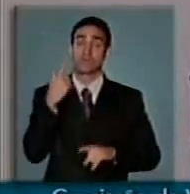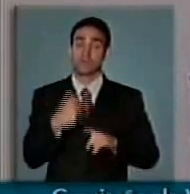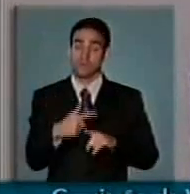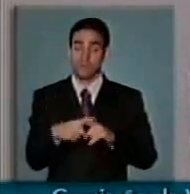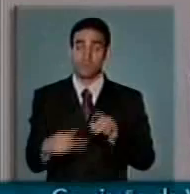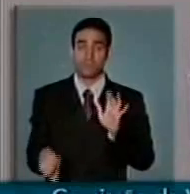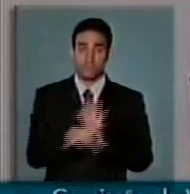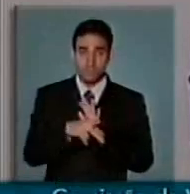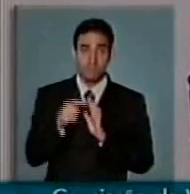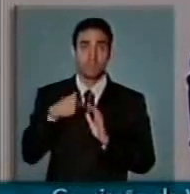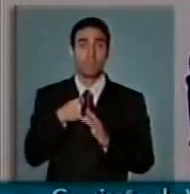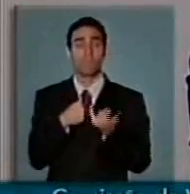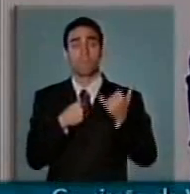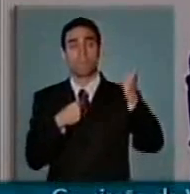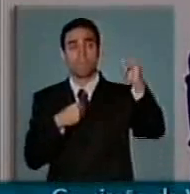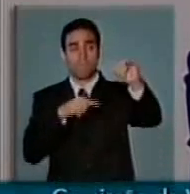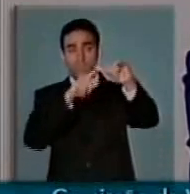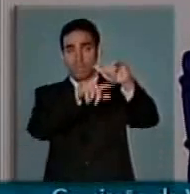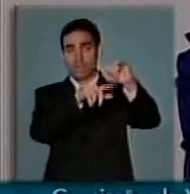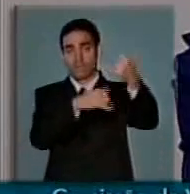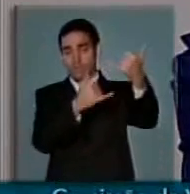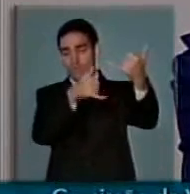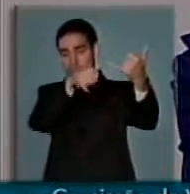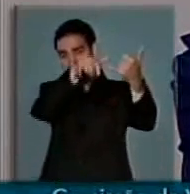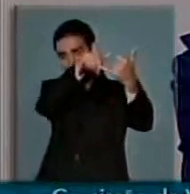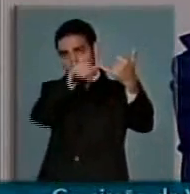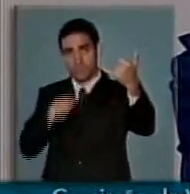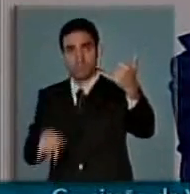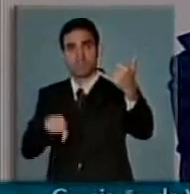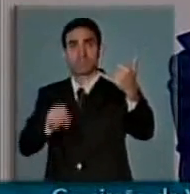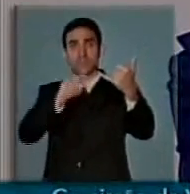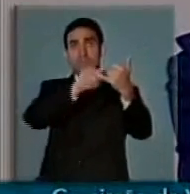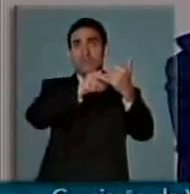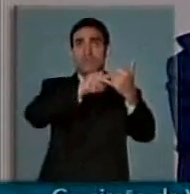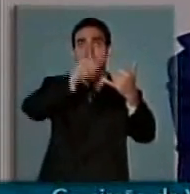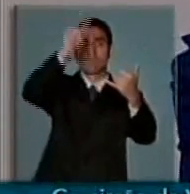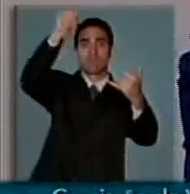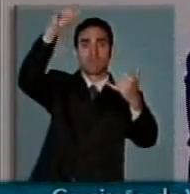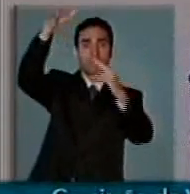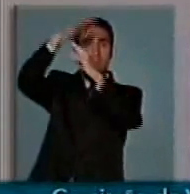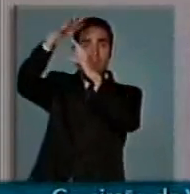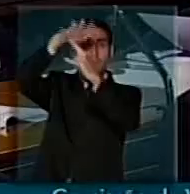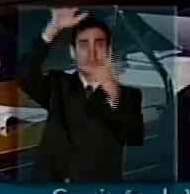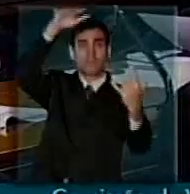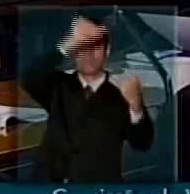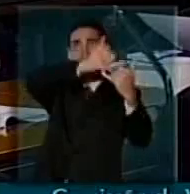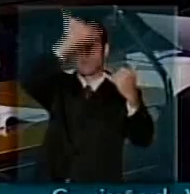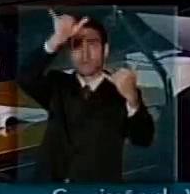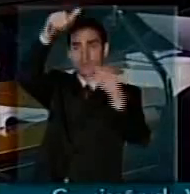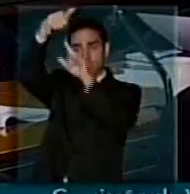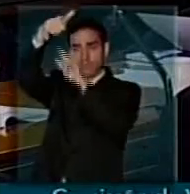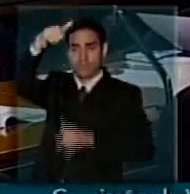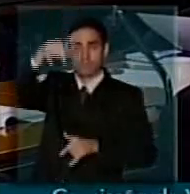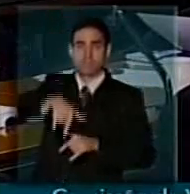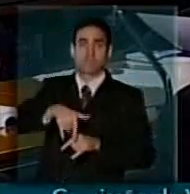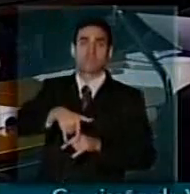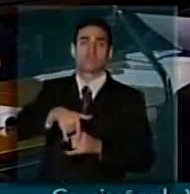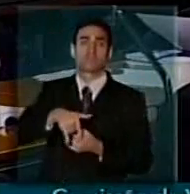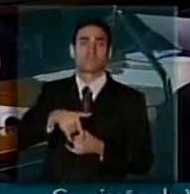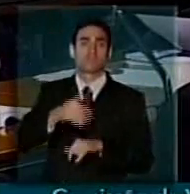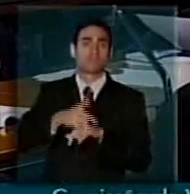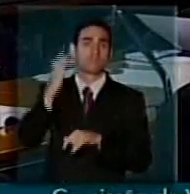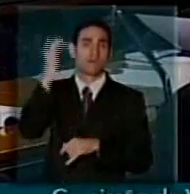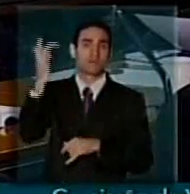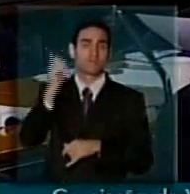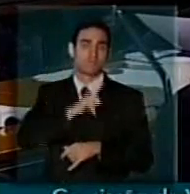da aeronave para o controlador via satélite. Já existia, à época do acidente, esse